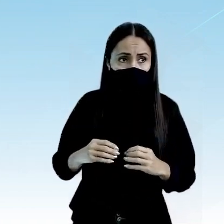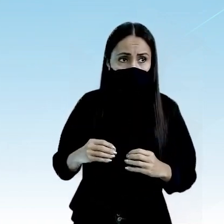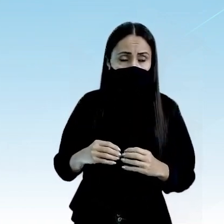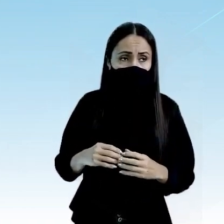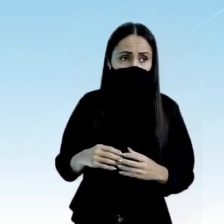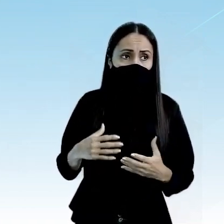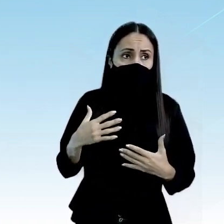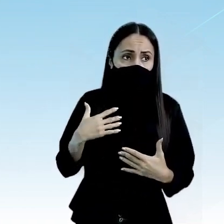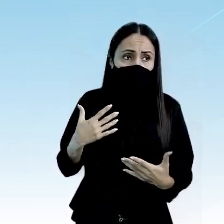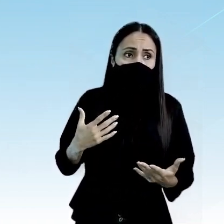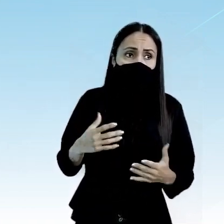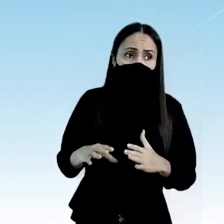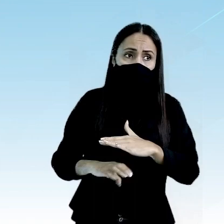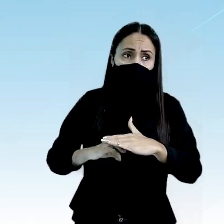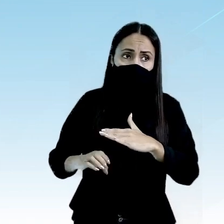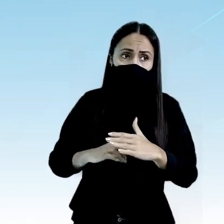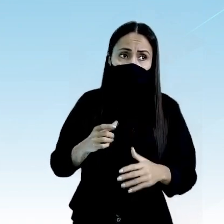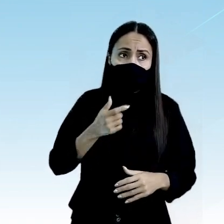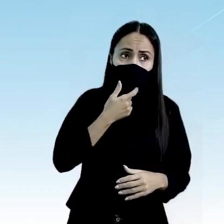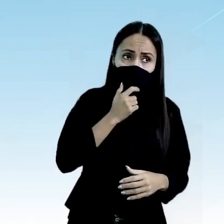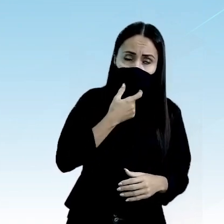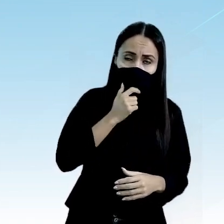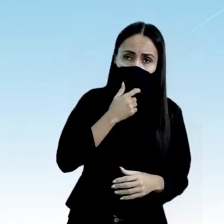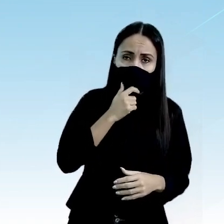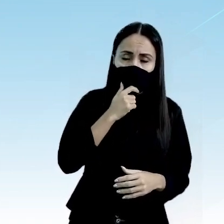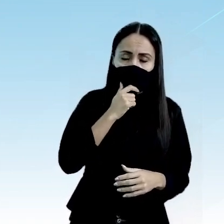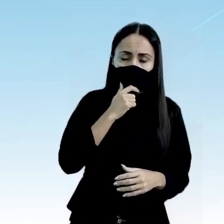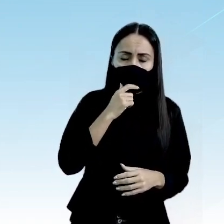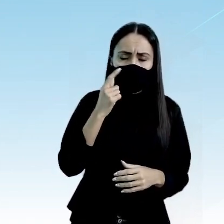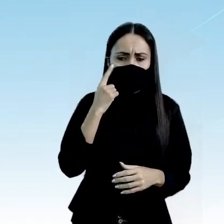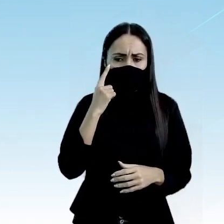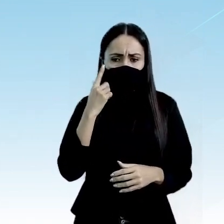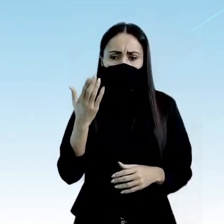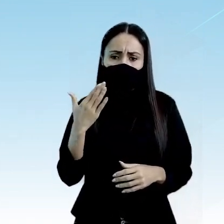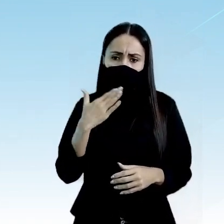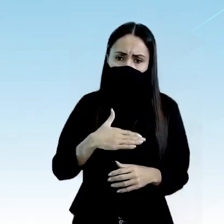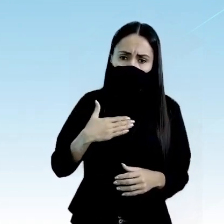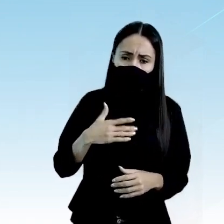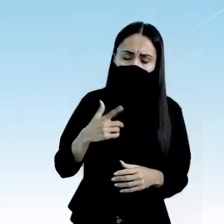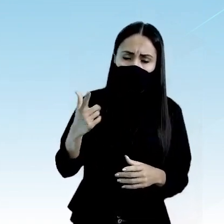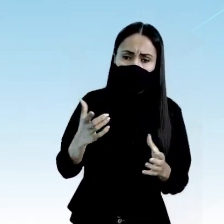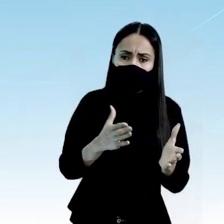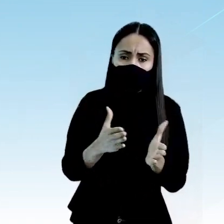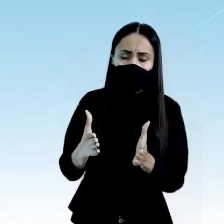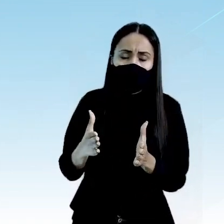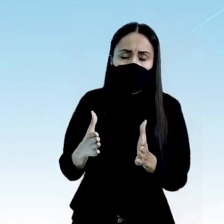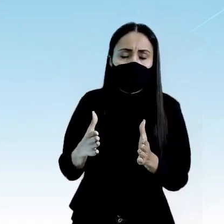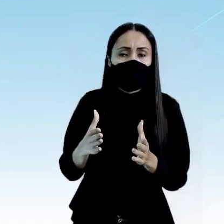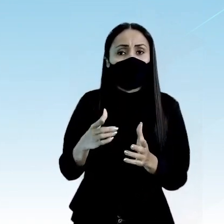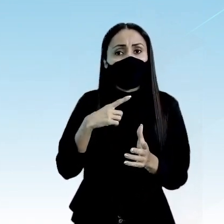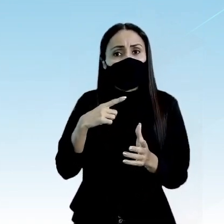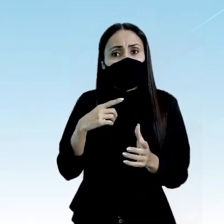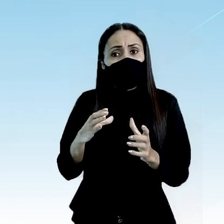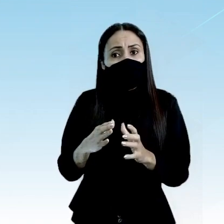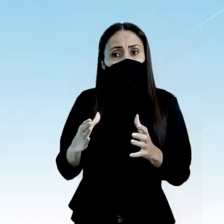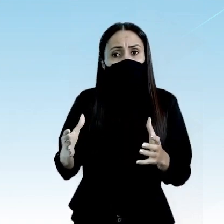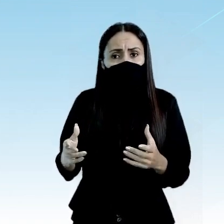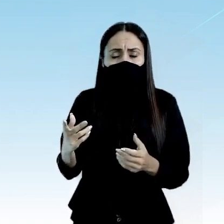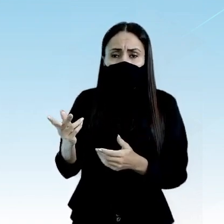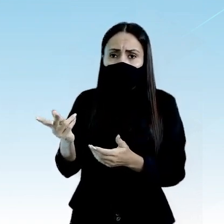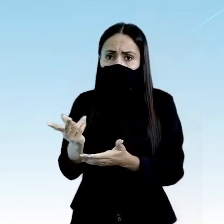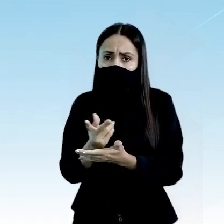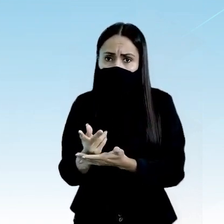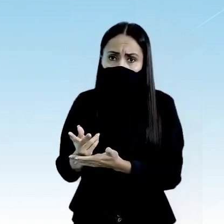inglês interessou-se por esse ramo porque havia uma grande procura por